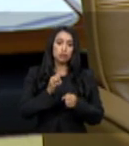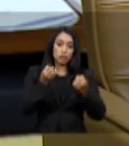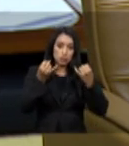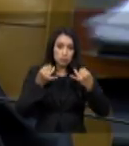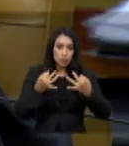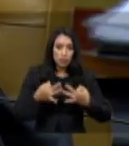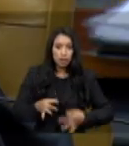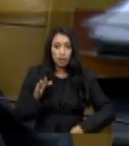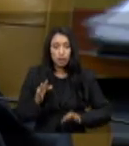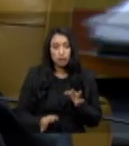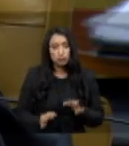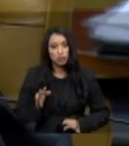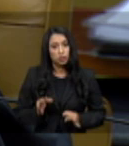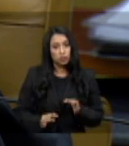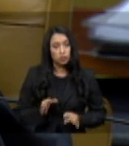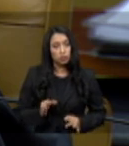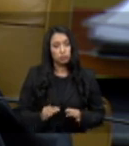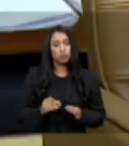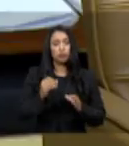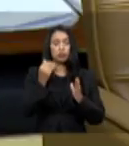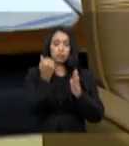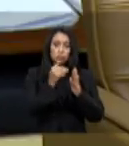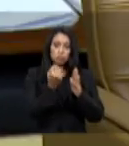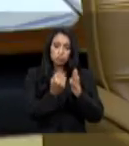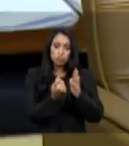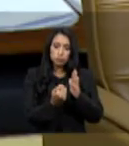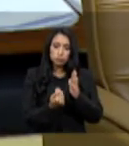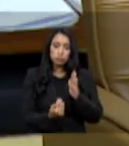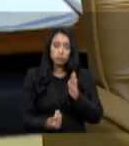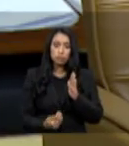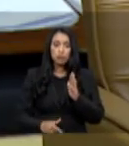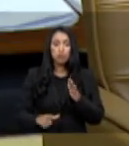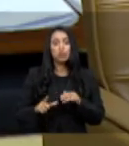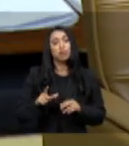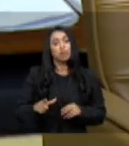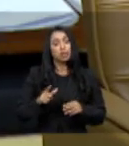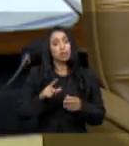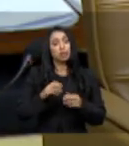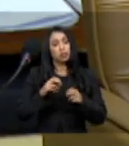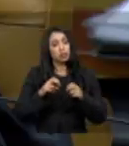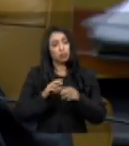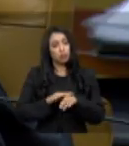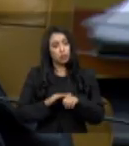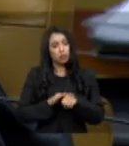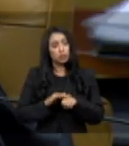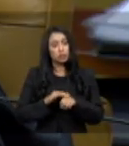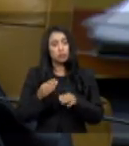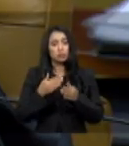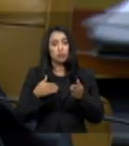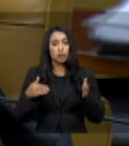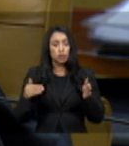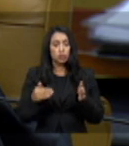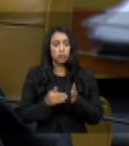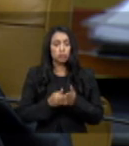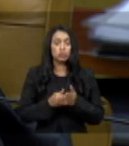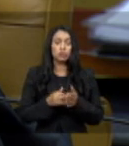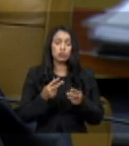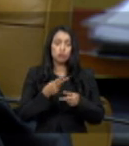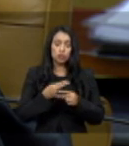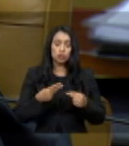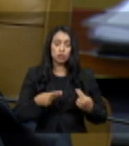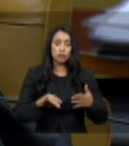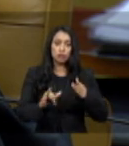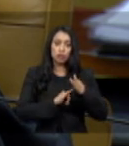juízo a minha pele e acertamos estado de coisas em cotia copo com a minha pergunta é